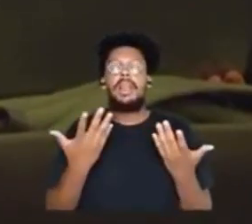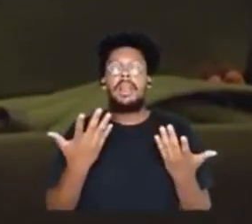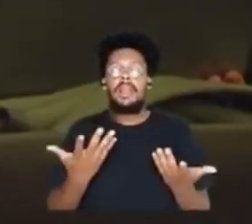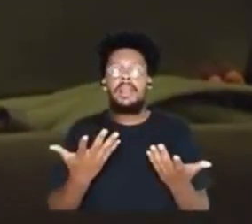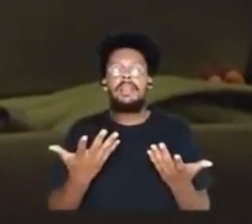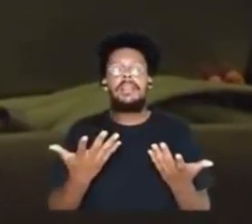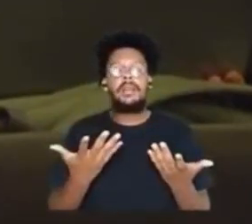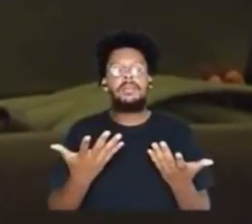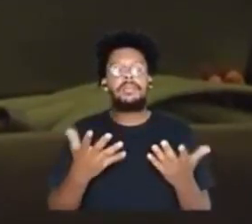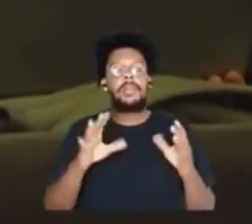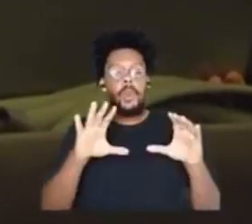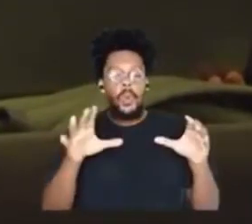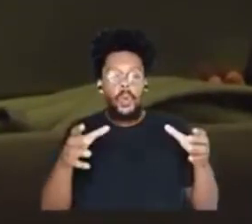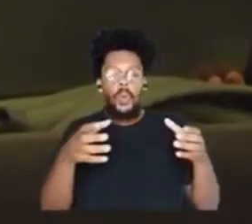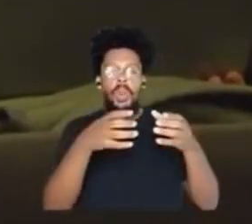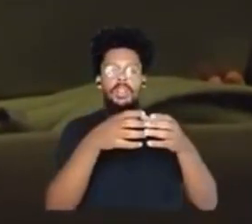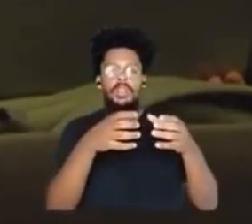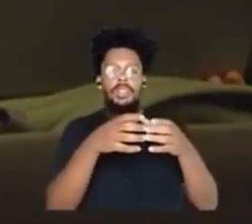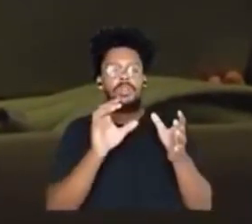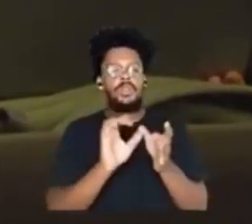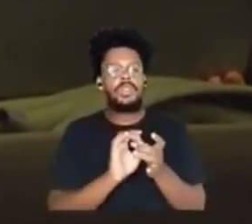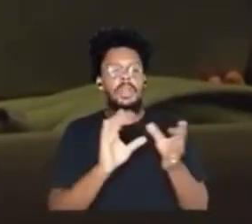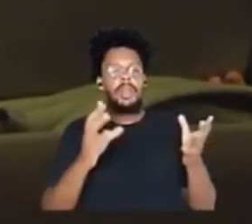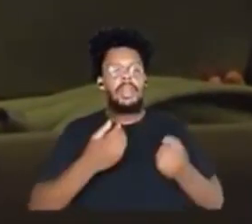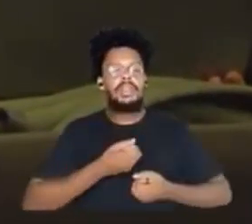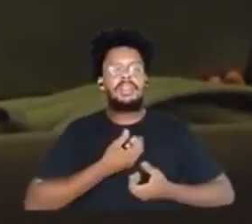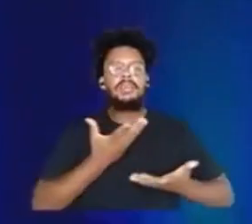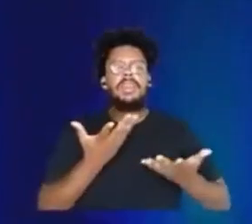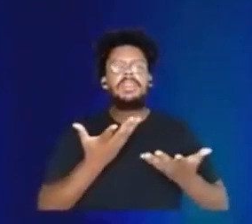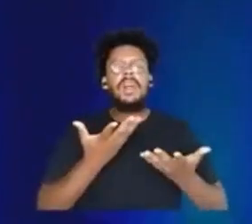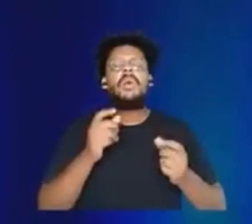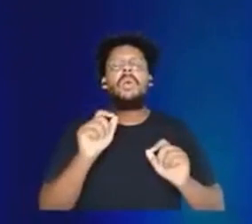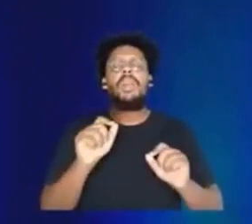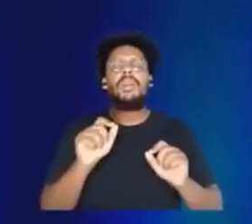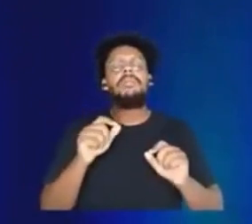liberdade de expressão depende de